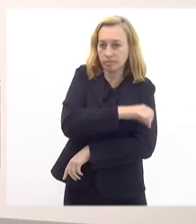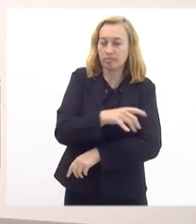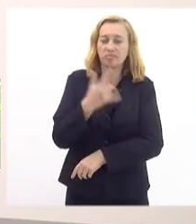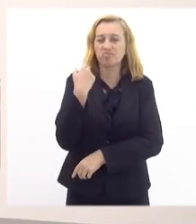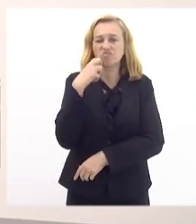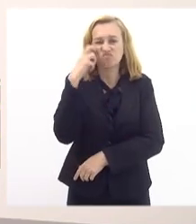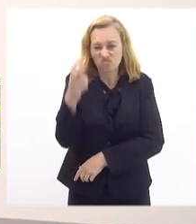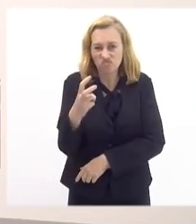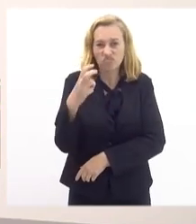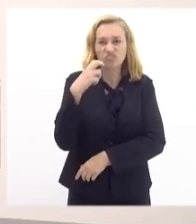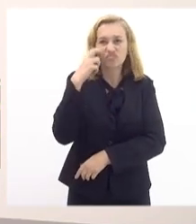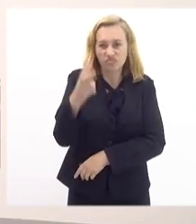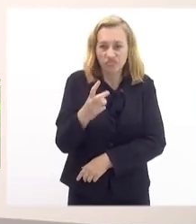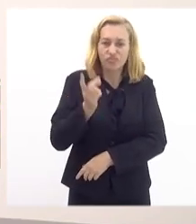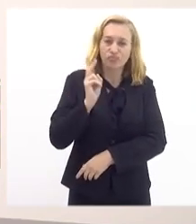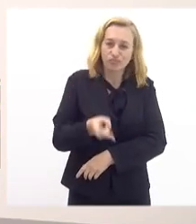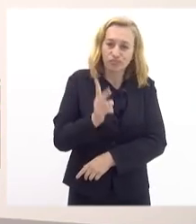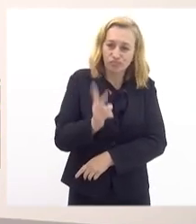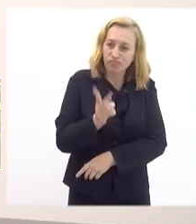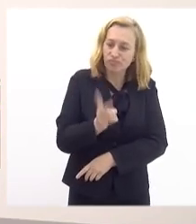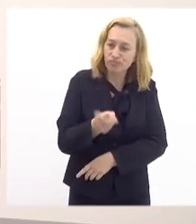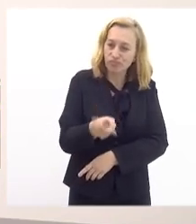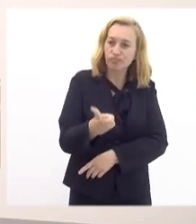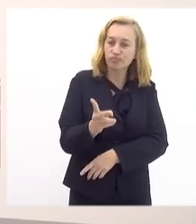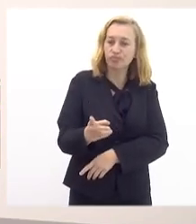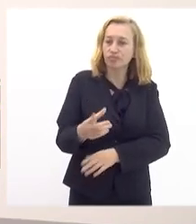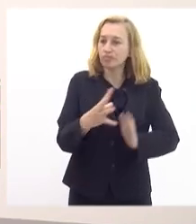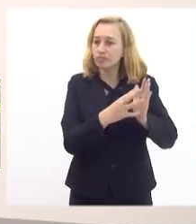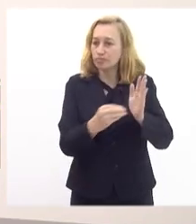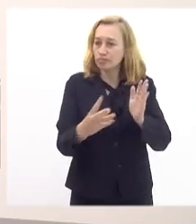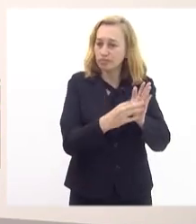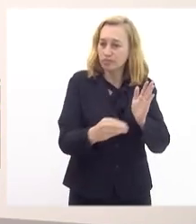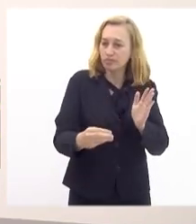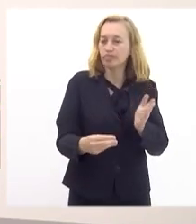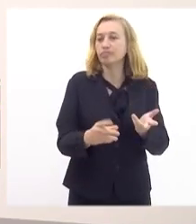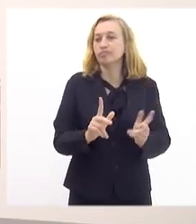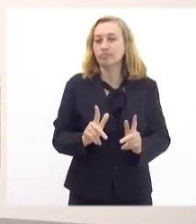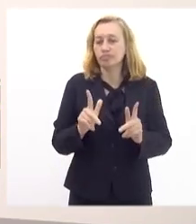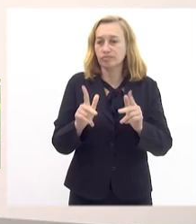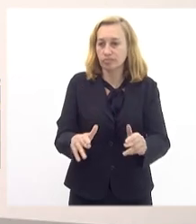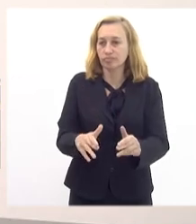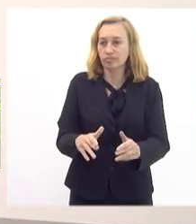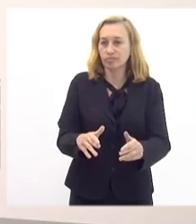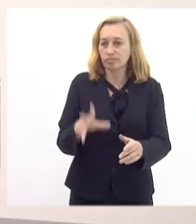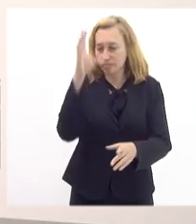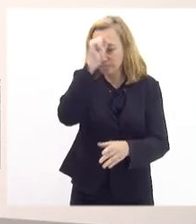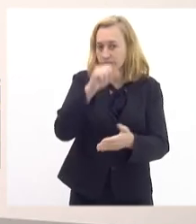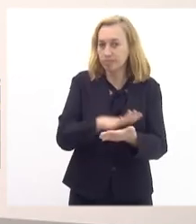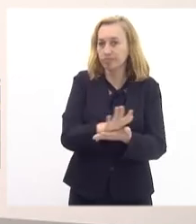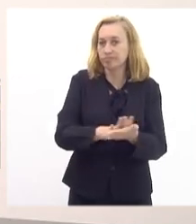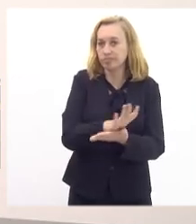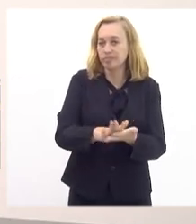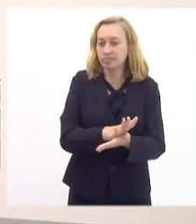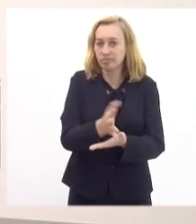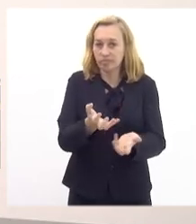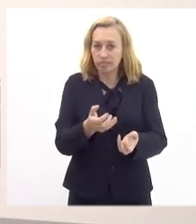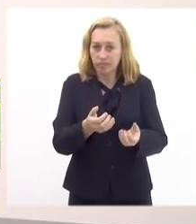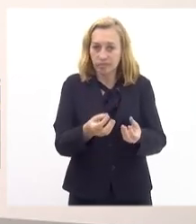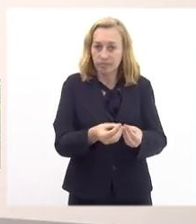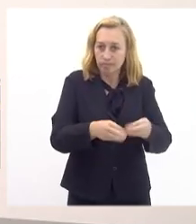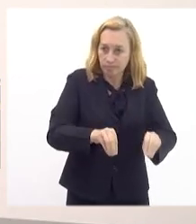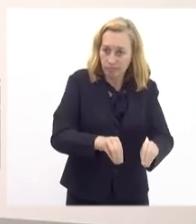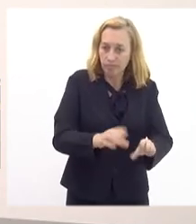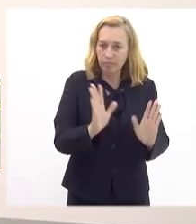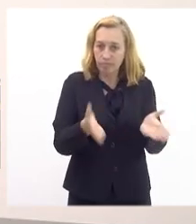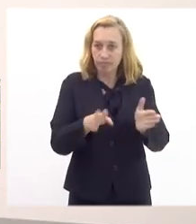a gente continuar reproduzir indo esse modelo a gente não aprendeu nada com a Baía de Guanabara a gente quer o quê destruir agora